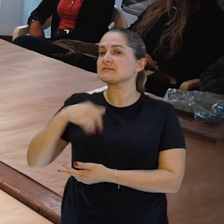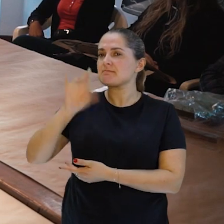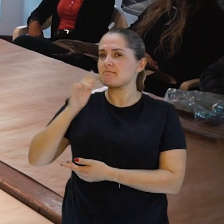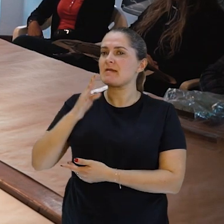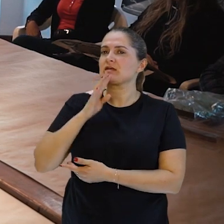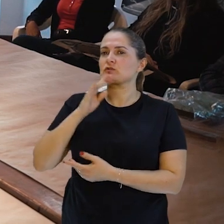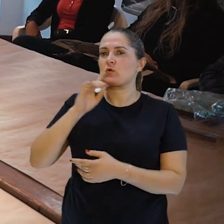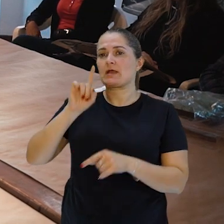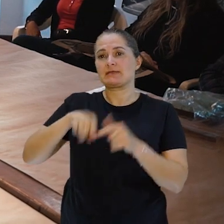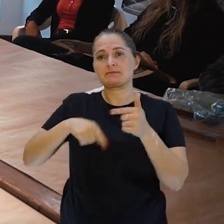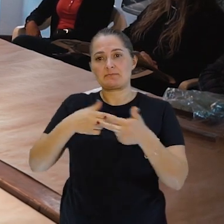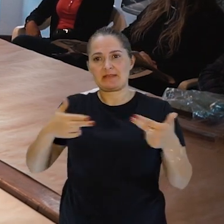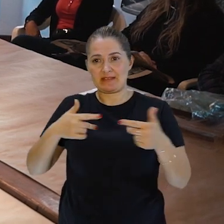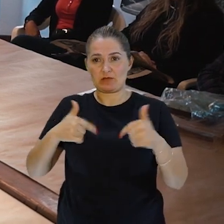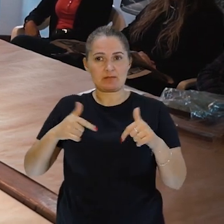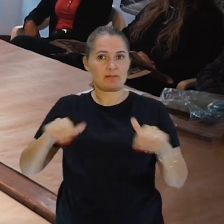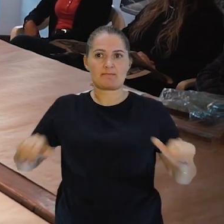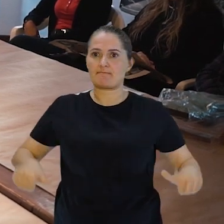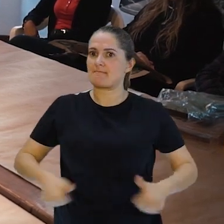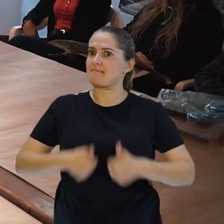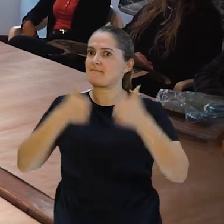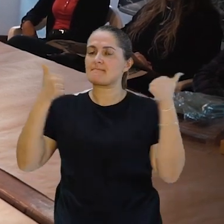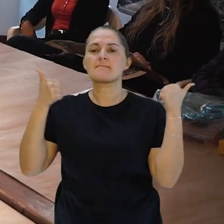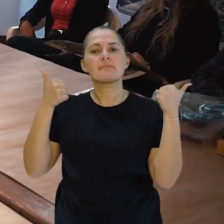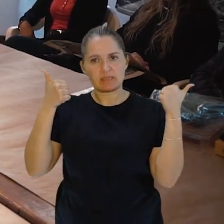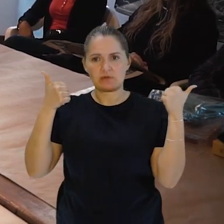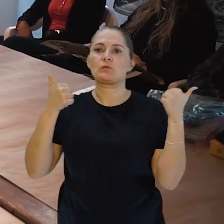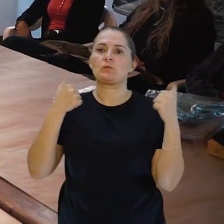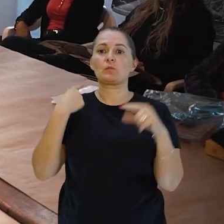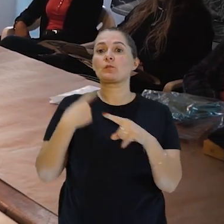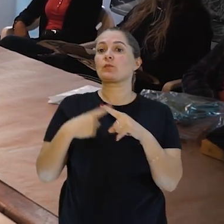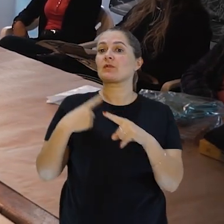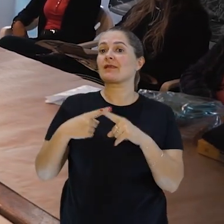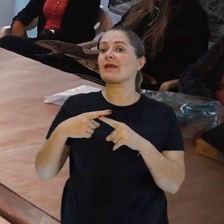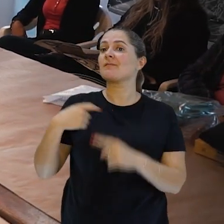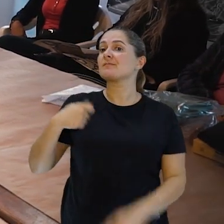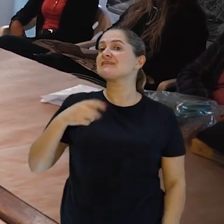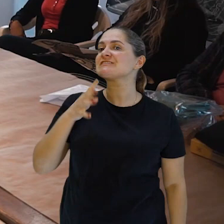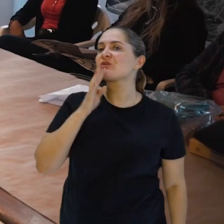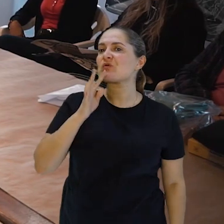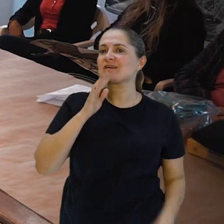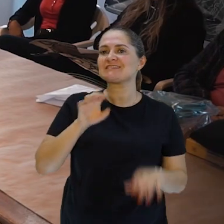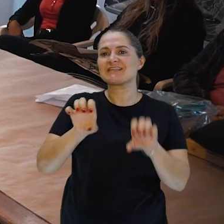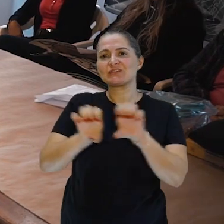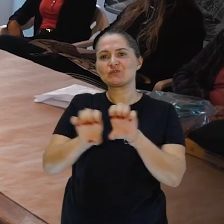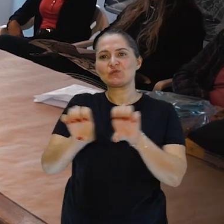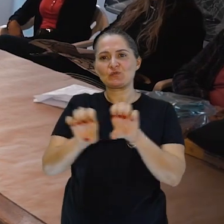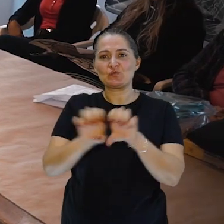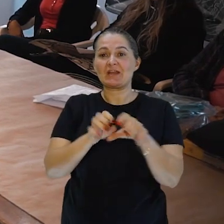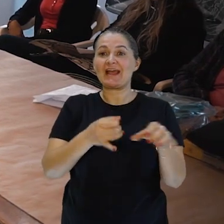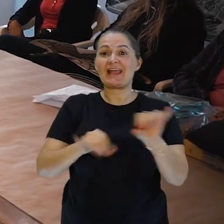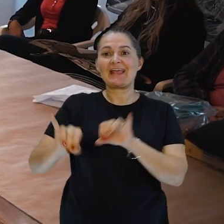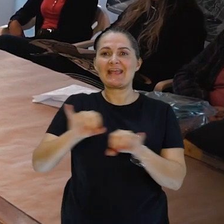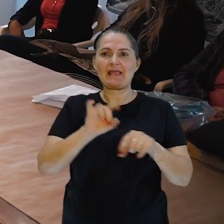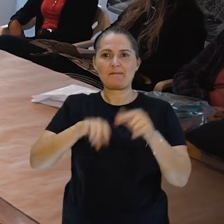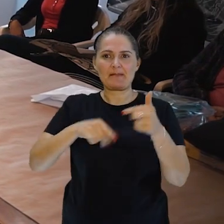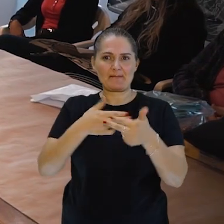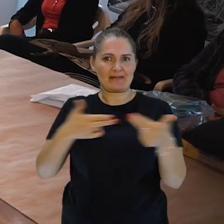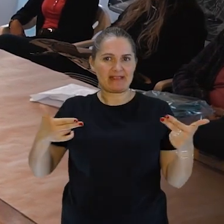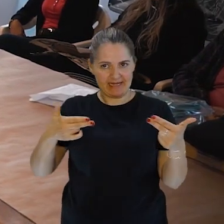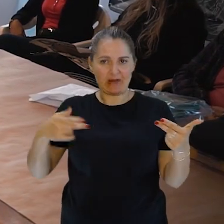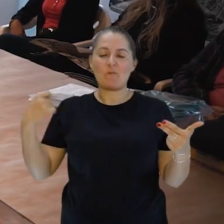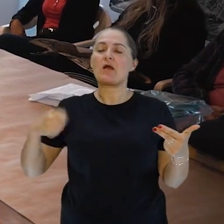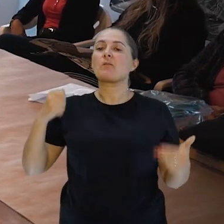gente conhece o material que a gente está trabalhando, melhor. Porque eu preciso conhecer a estrutura química